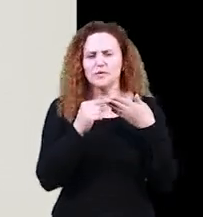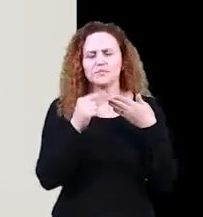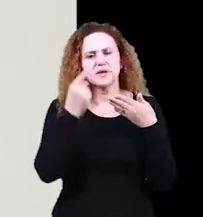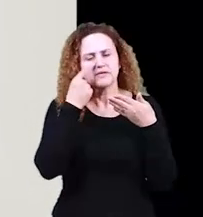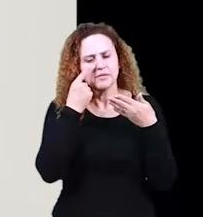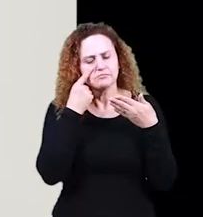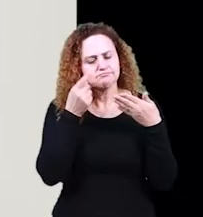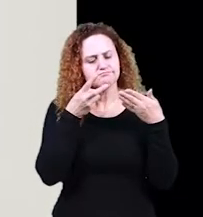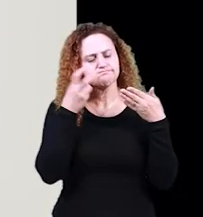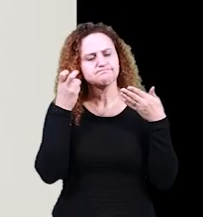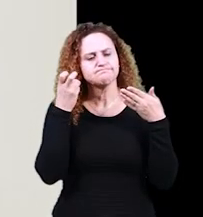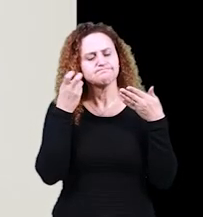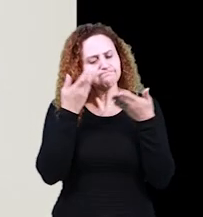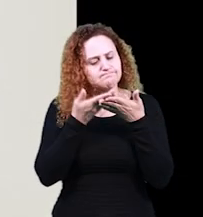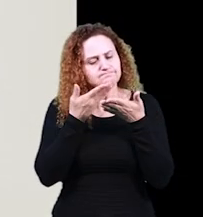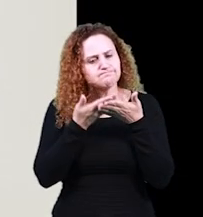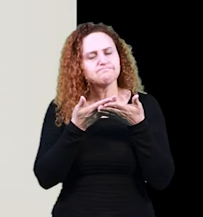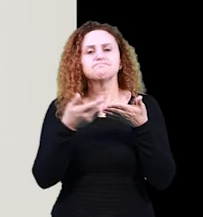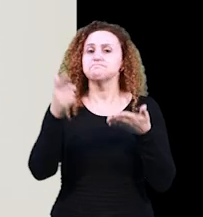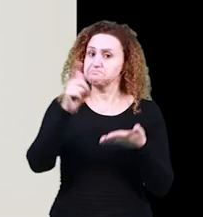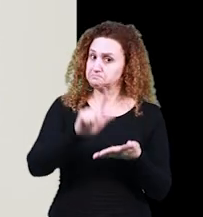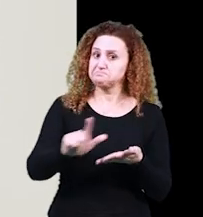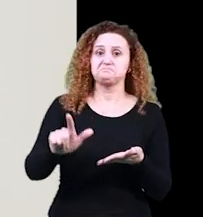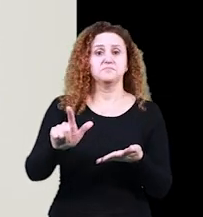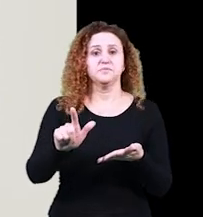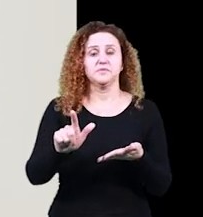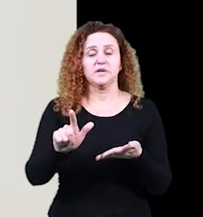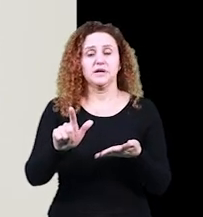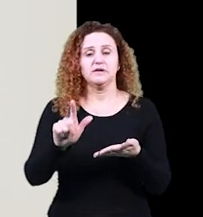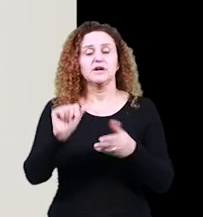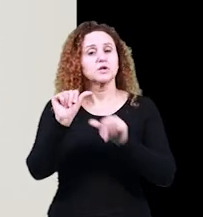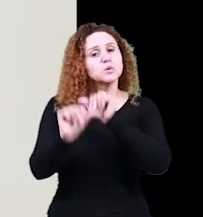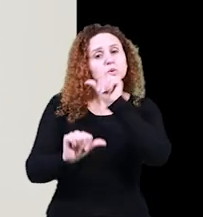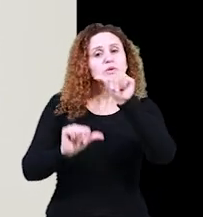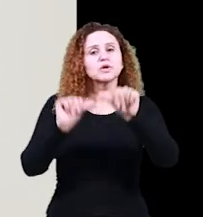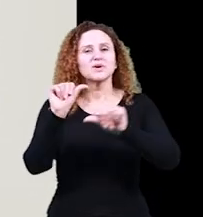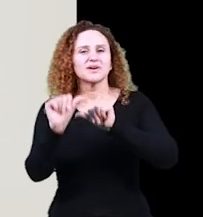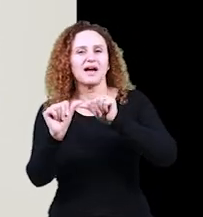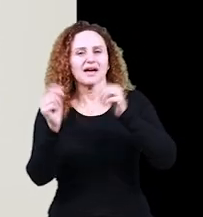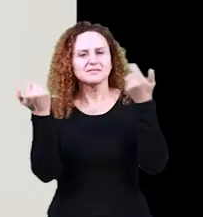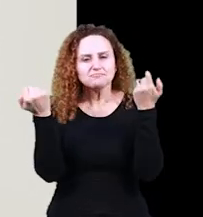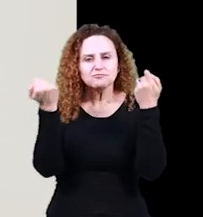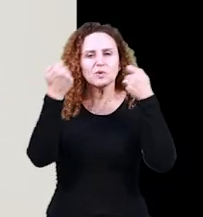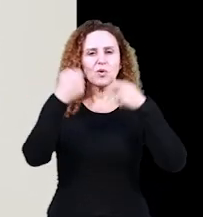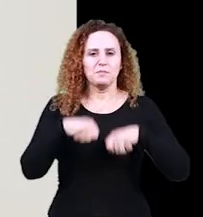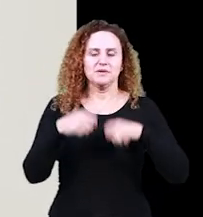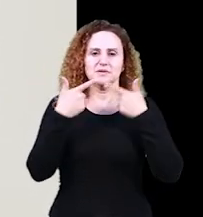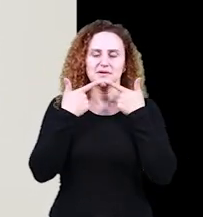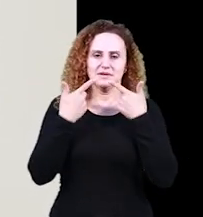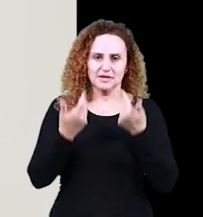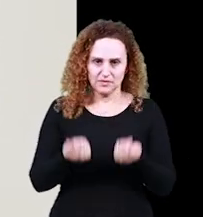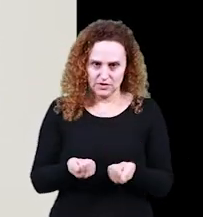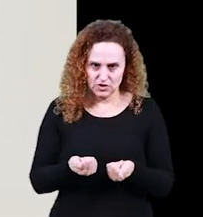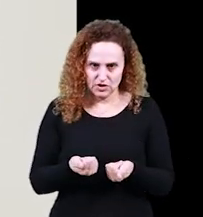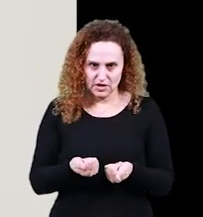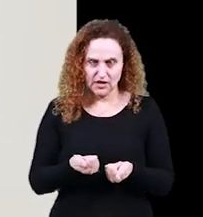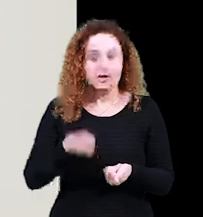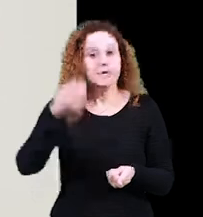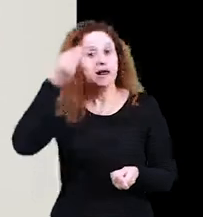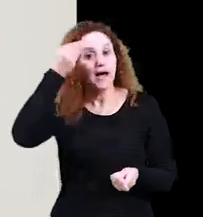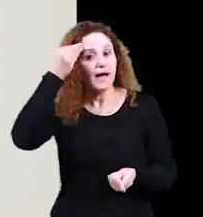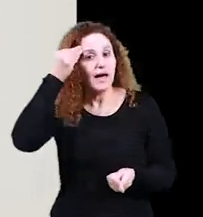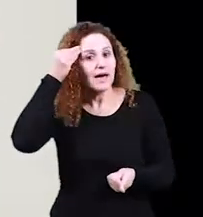teoria desenvolvida por ele e vai substituir a ideia de competência linguística pela